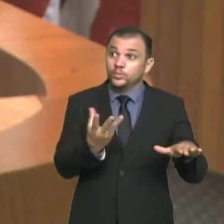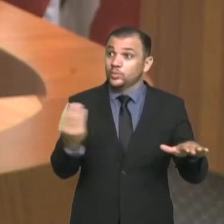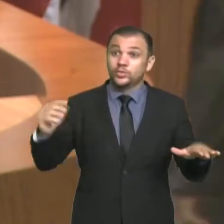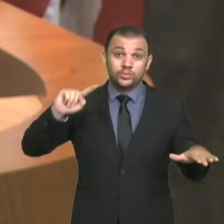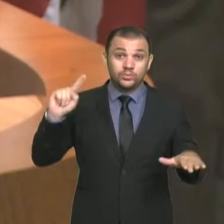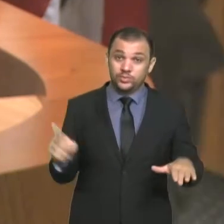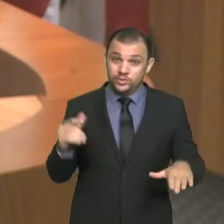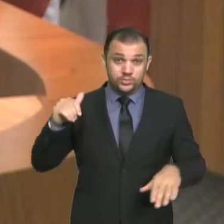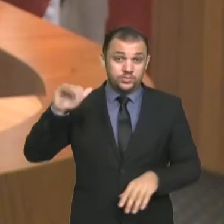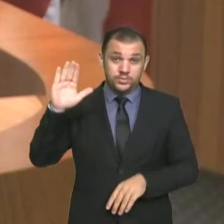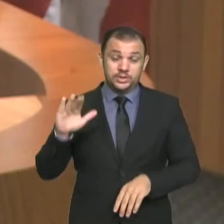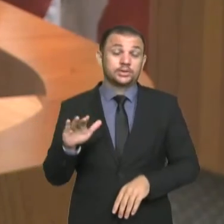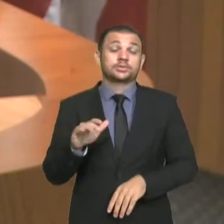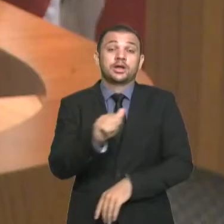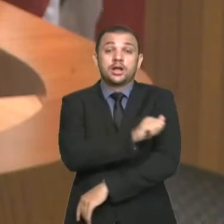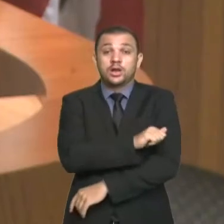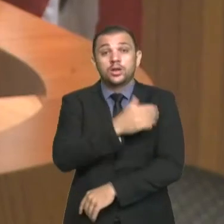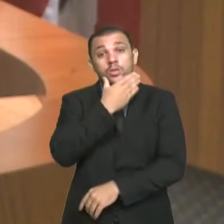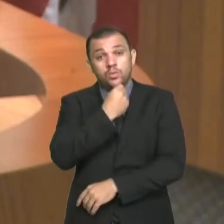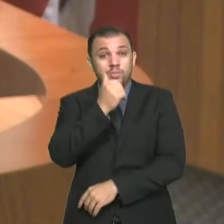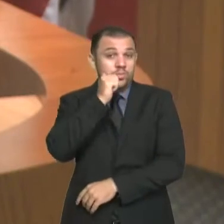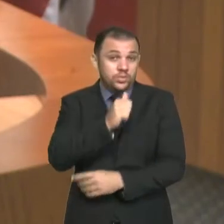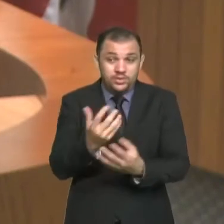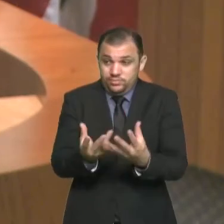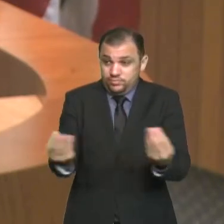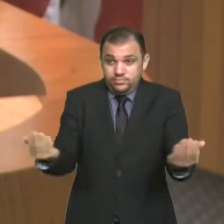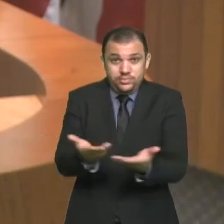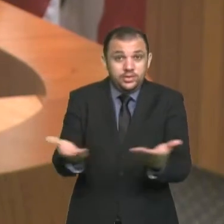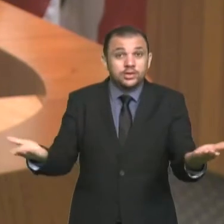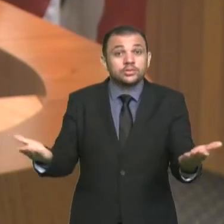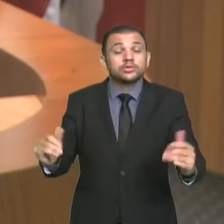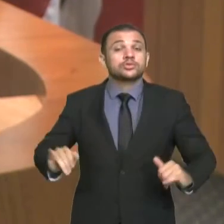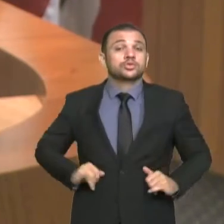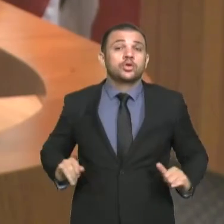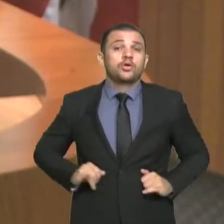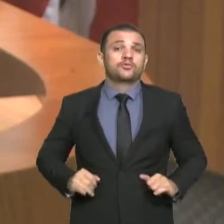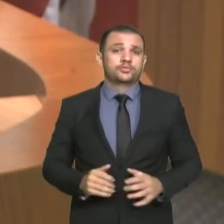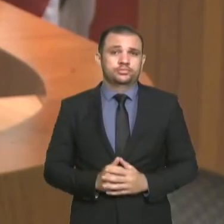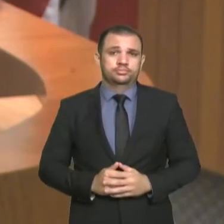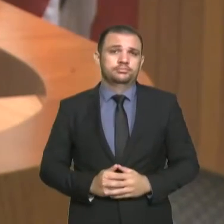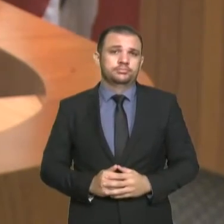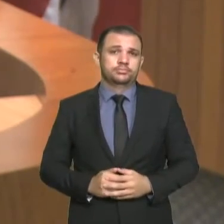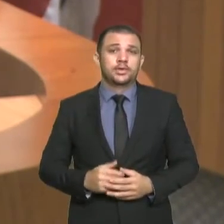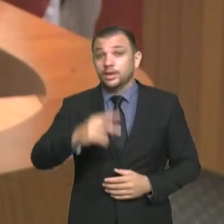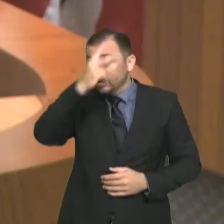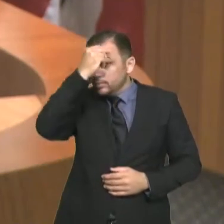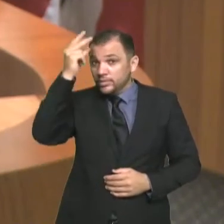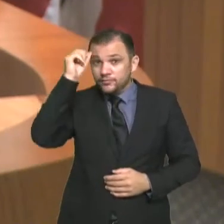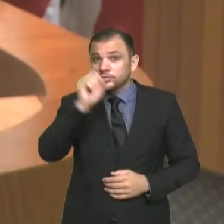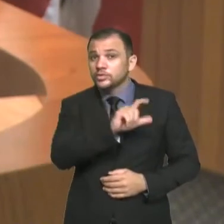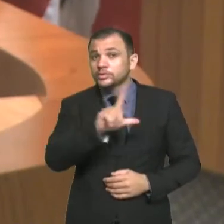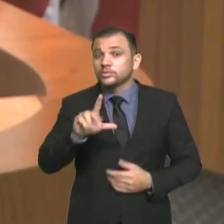sofrendo. Por que que a Prefeitura de São Luís não faz como o governo do estado?